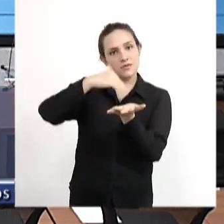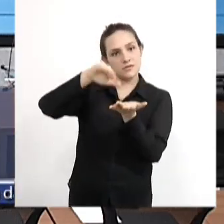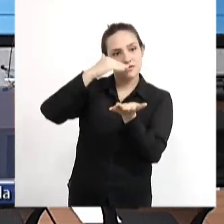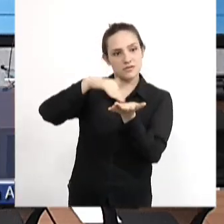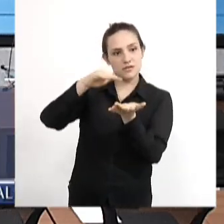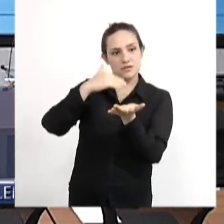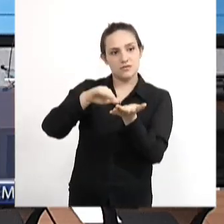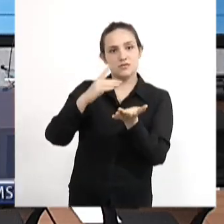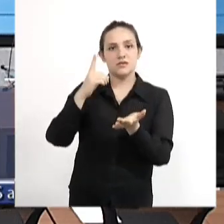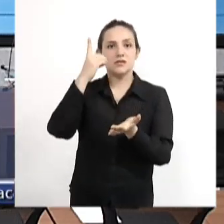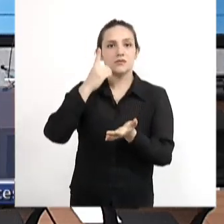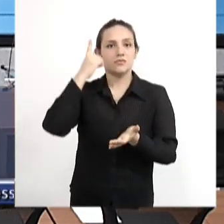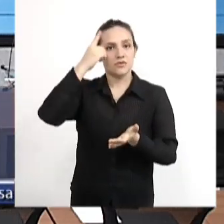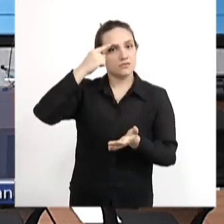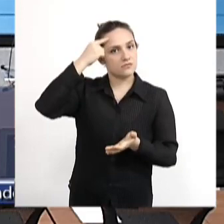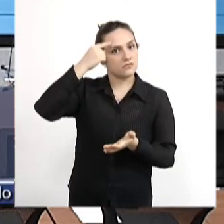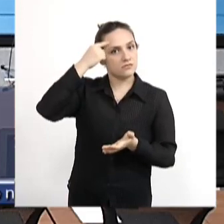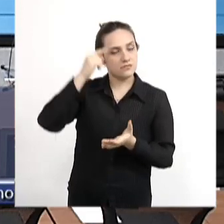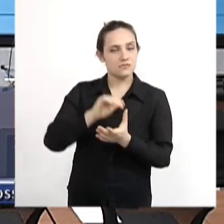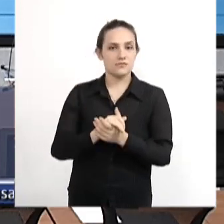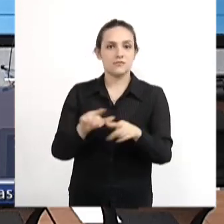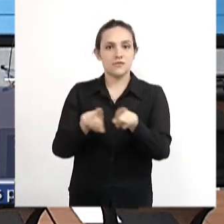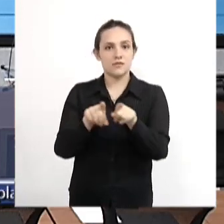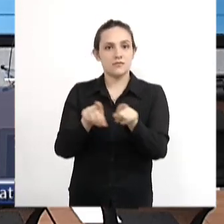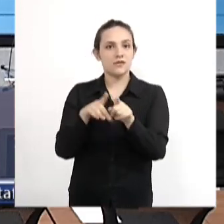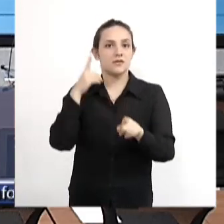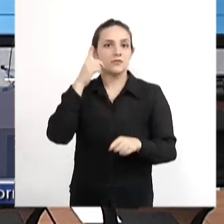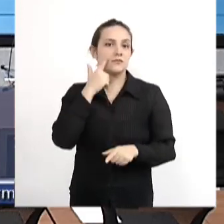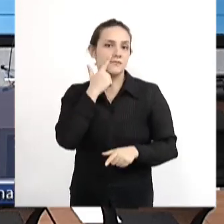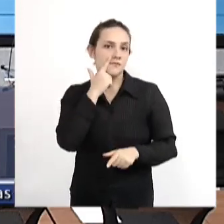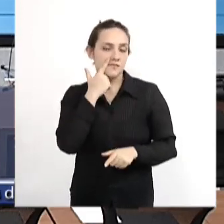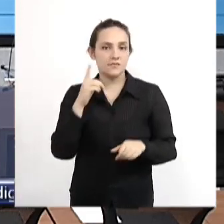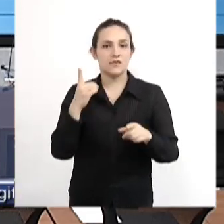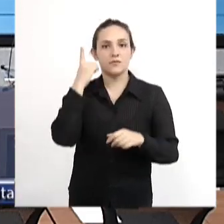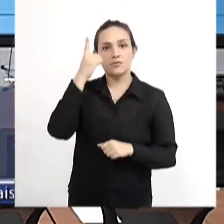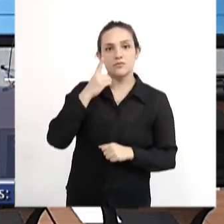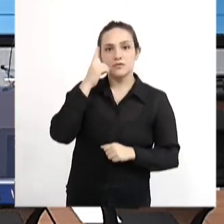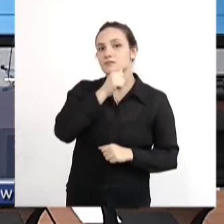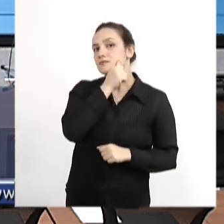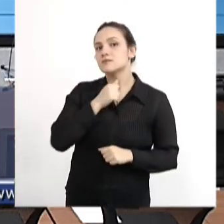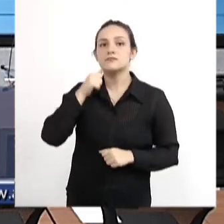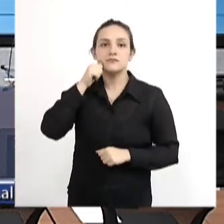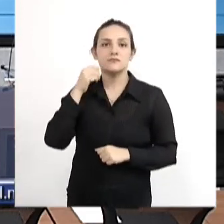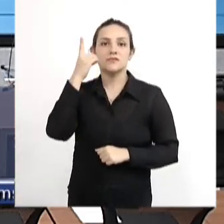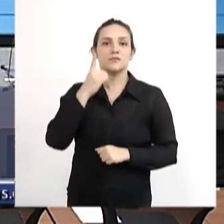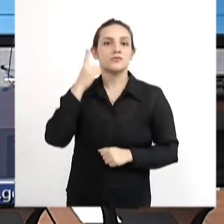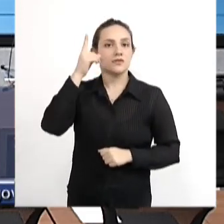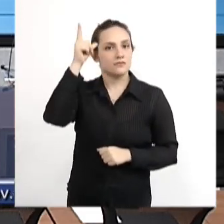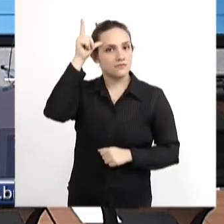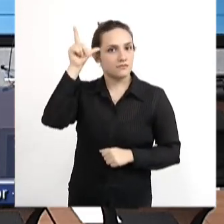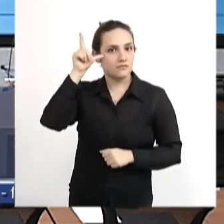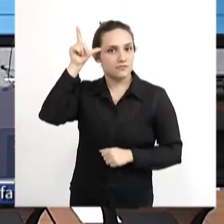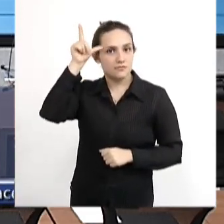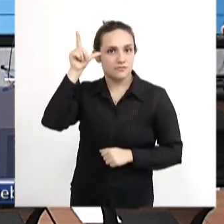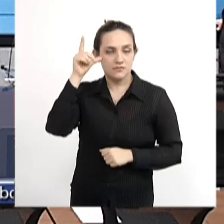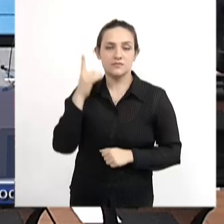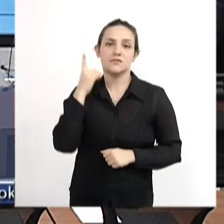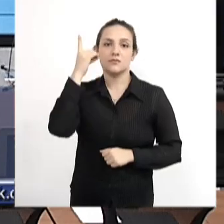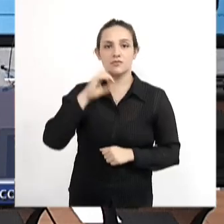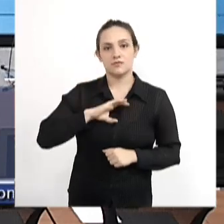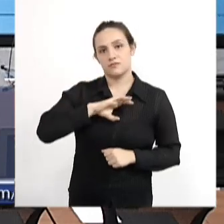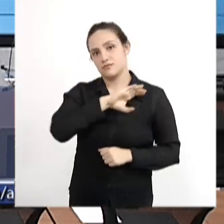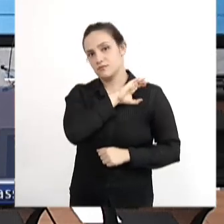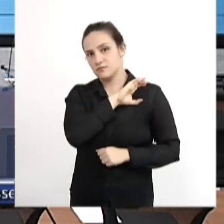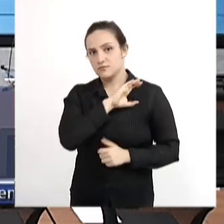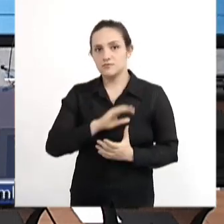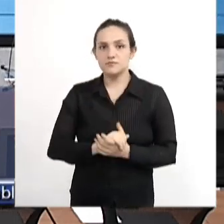secretário, deputado Zé Teixeira, deputado Londres Machado, deputado Antônio Vaz, deputado Lidio Lopes, deputado Capitão